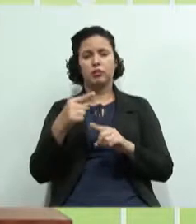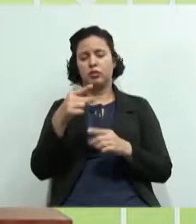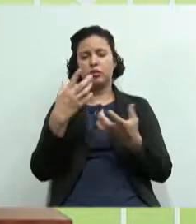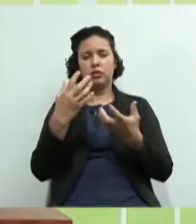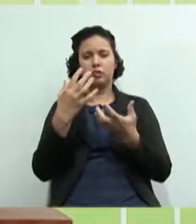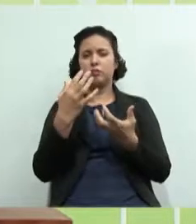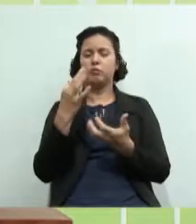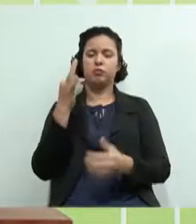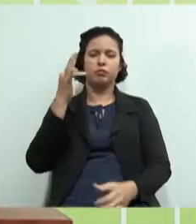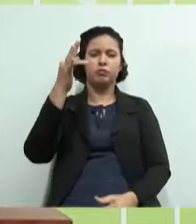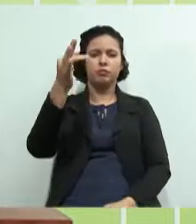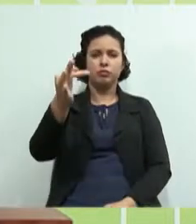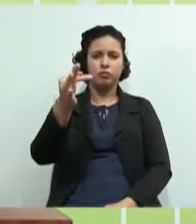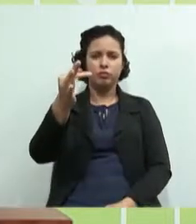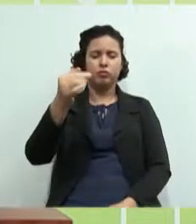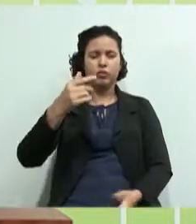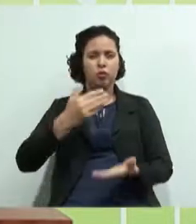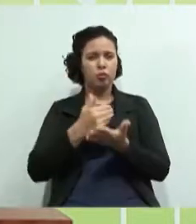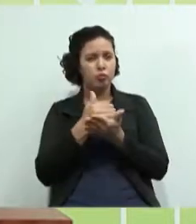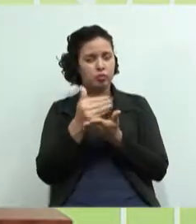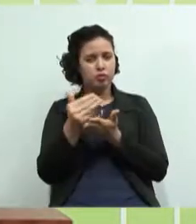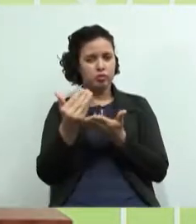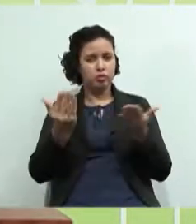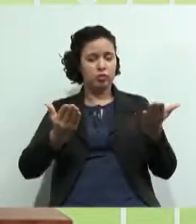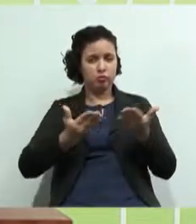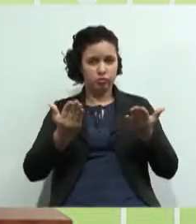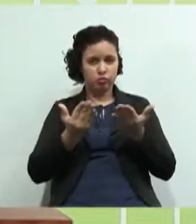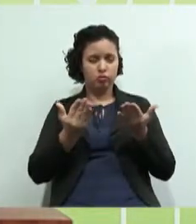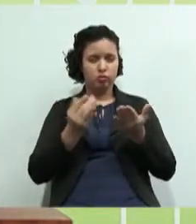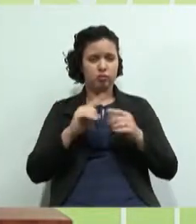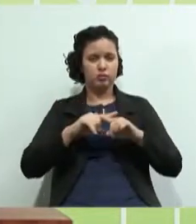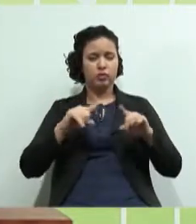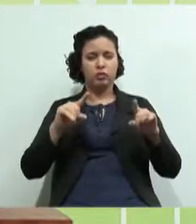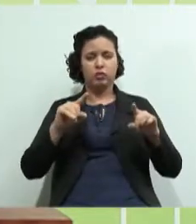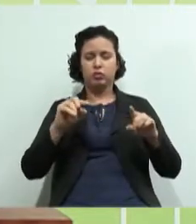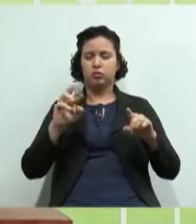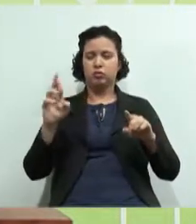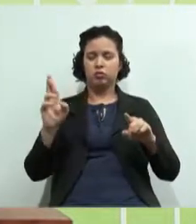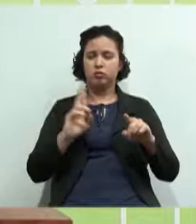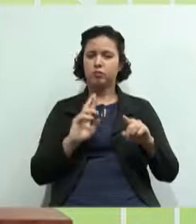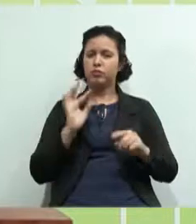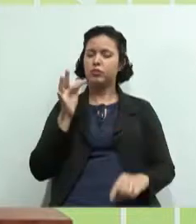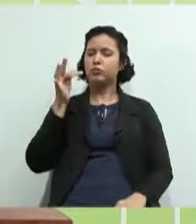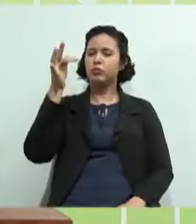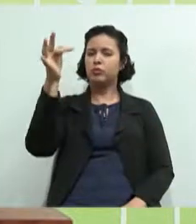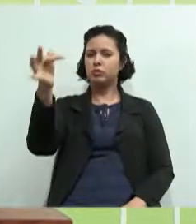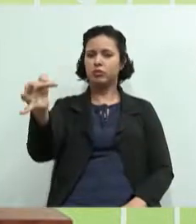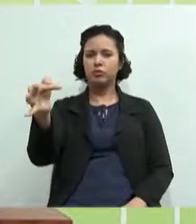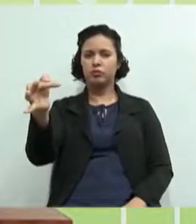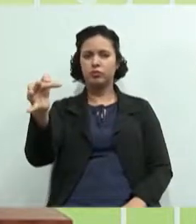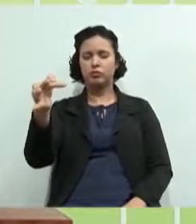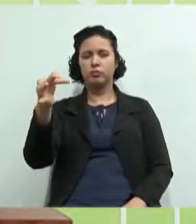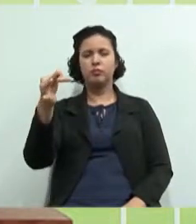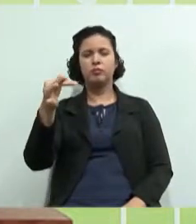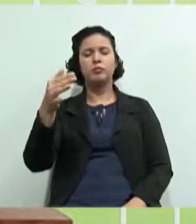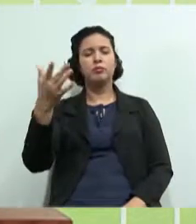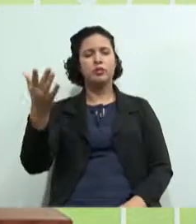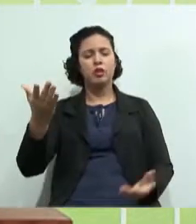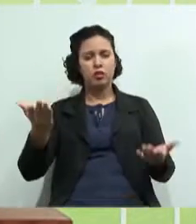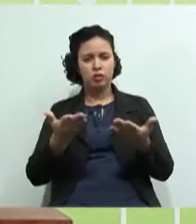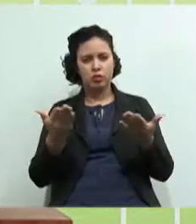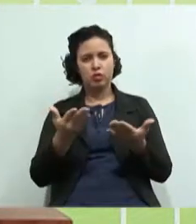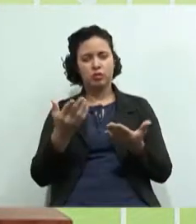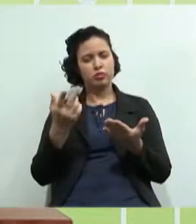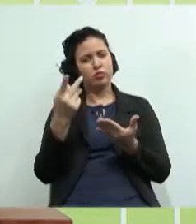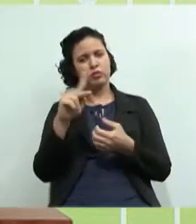Você começa a executar hoje para receber um resultado futuro. É o curso de vocês, é o maior exemplo. Você planejou estar na sala